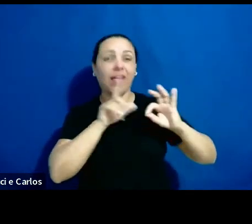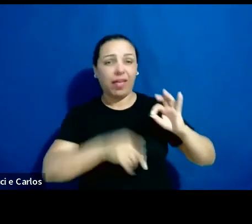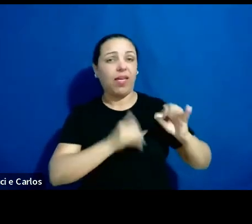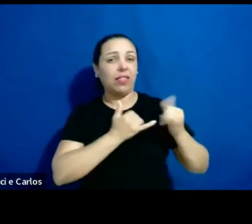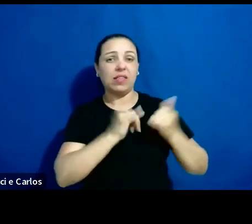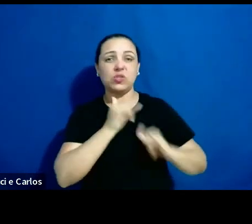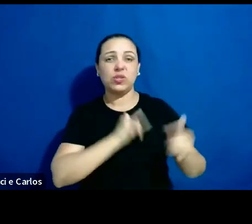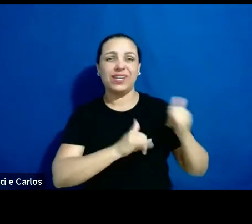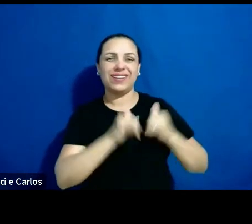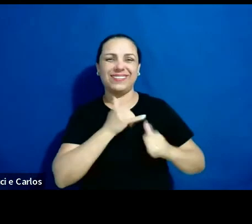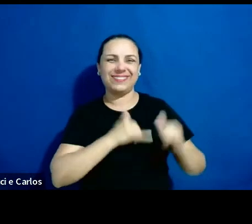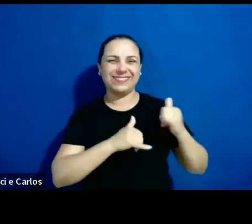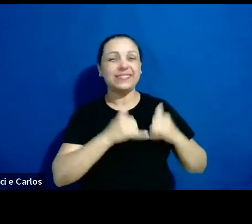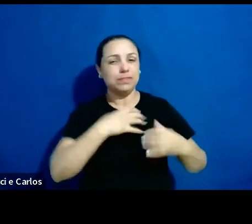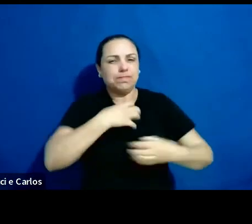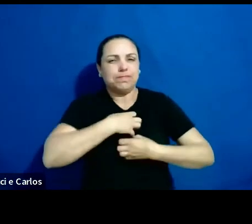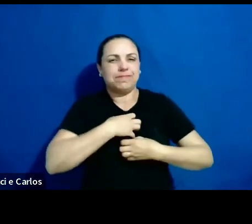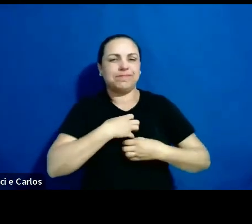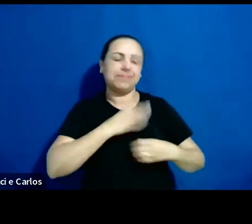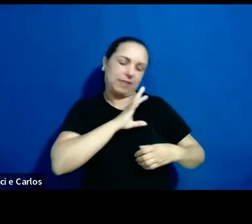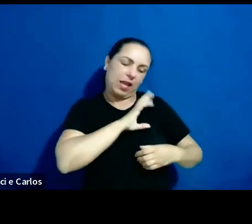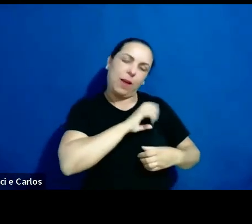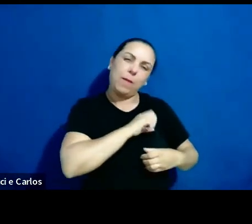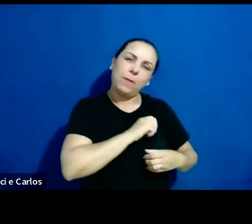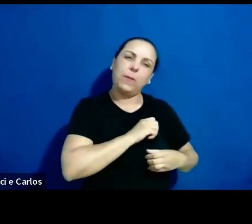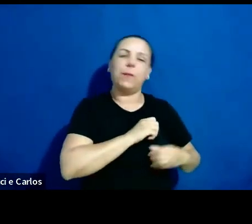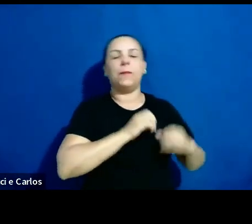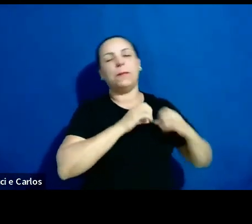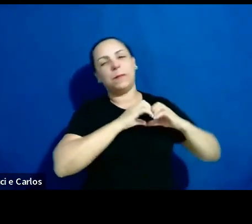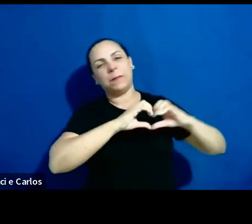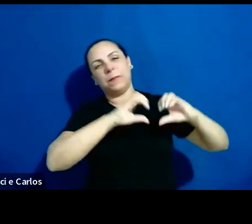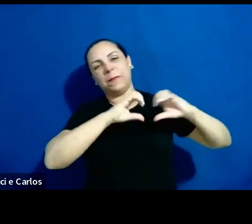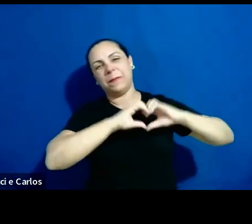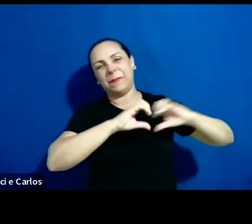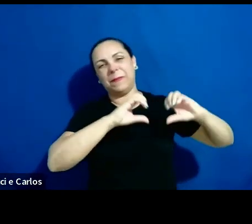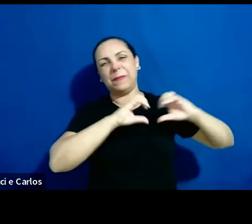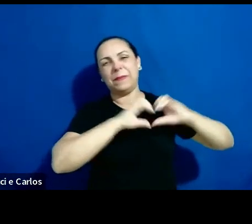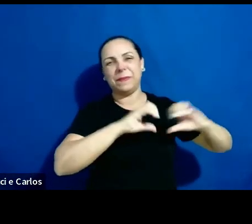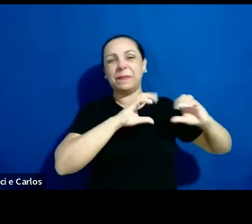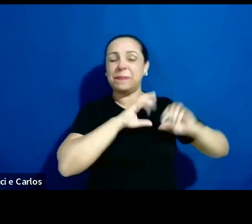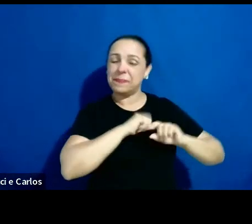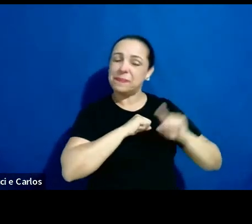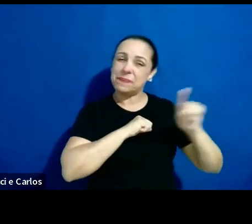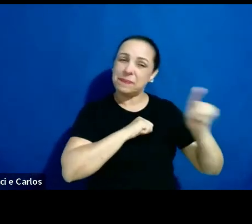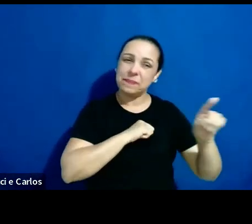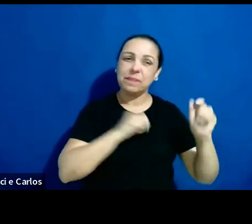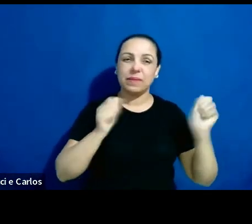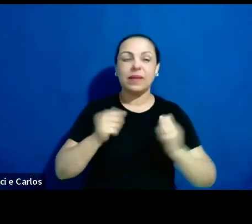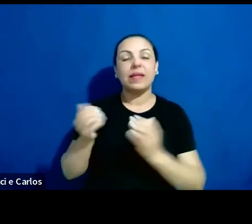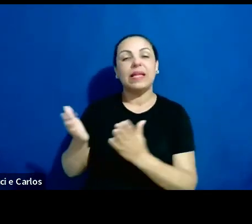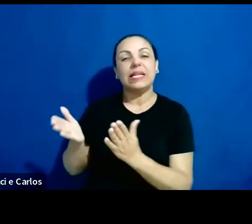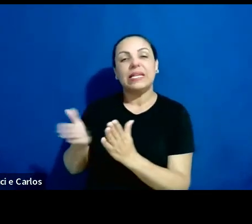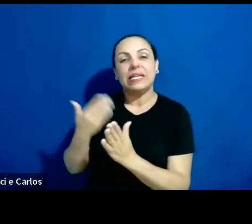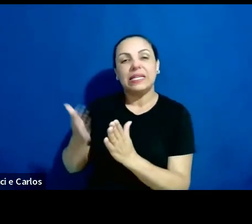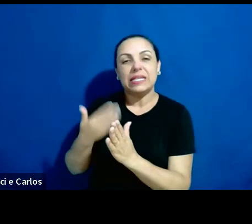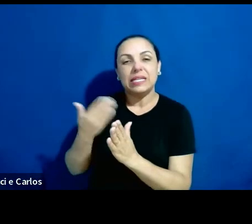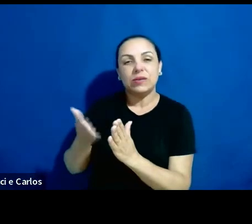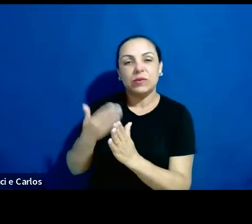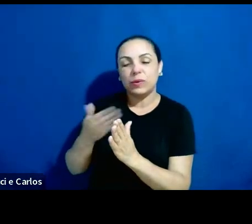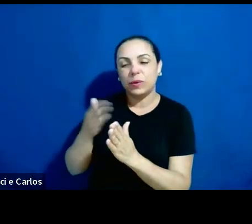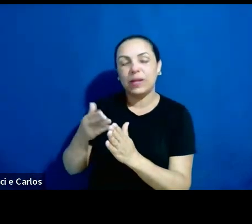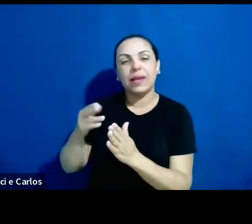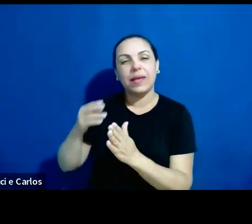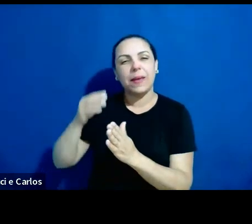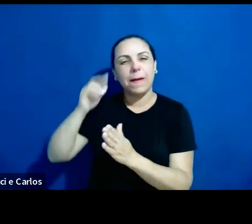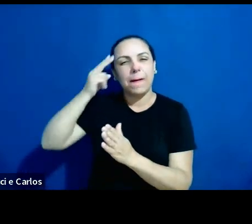né? Tá certo? Então, você quer saber mais sobre isso? Procure o livro Memórias da